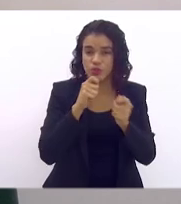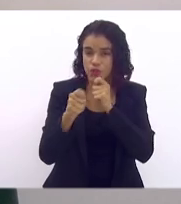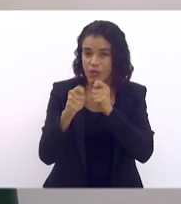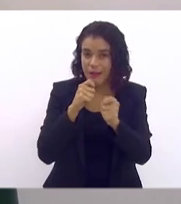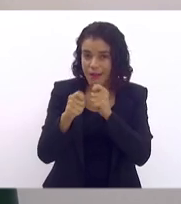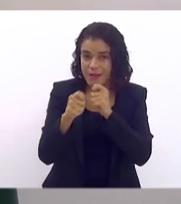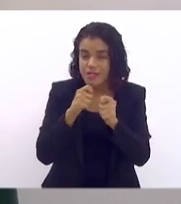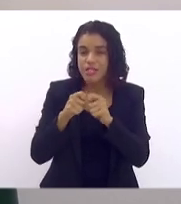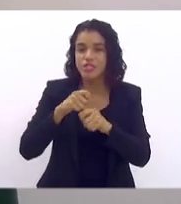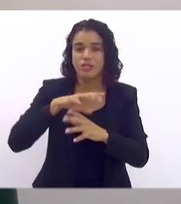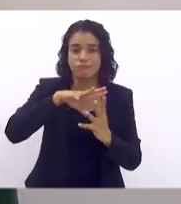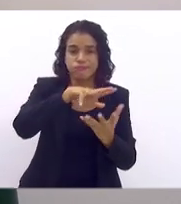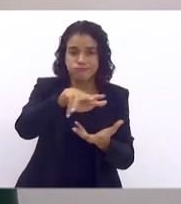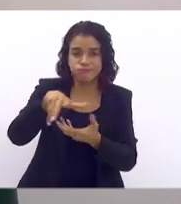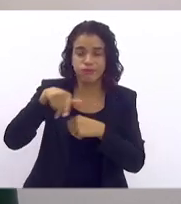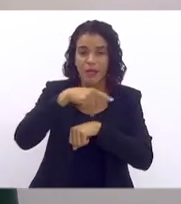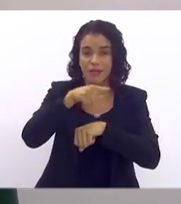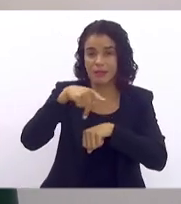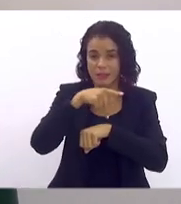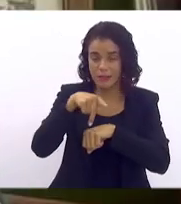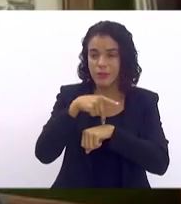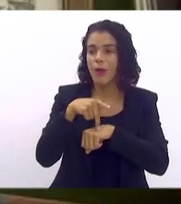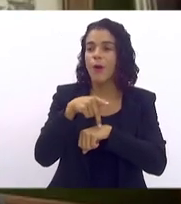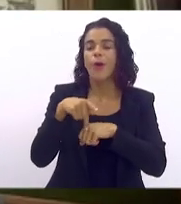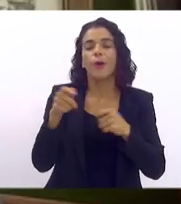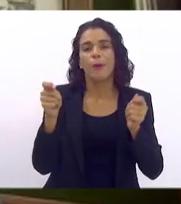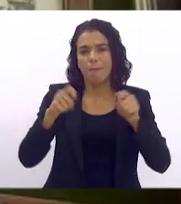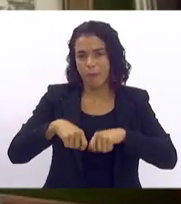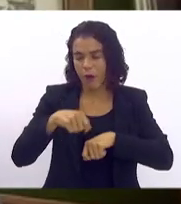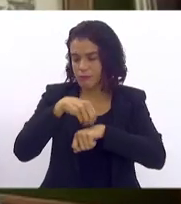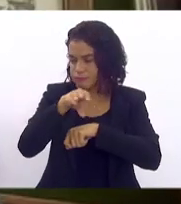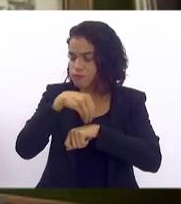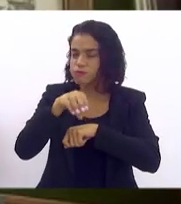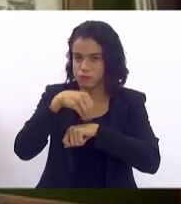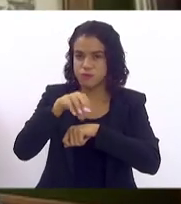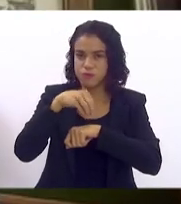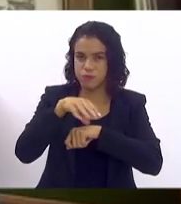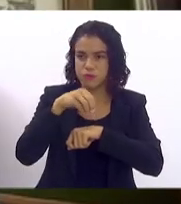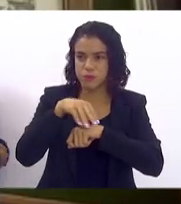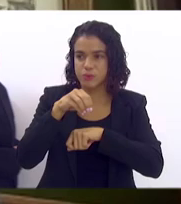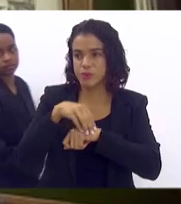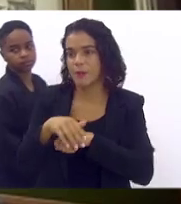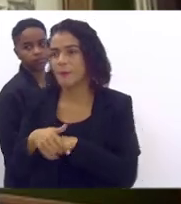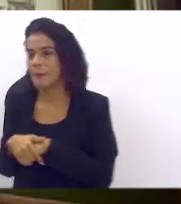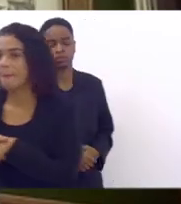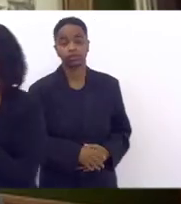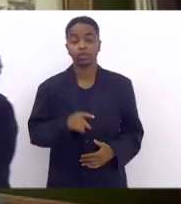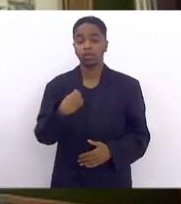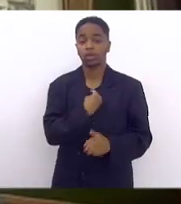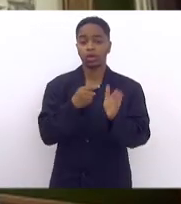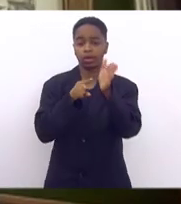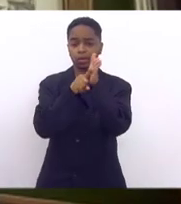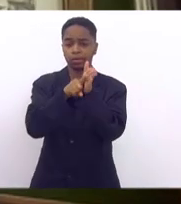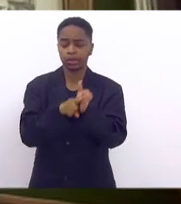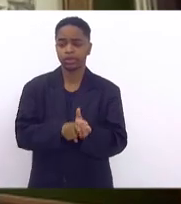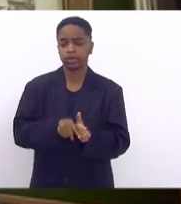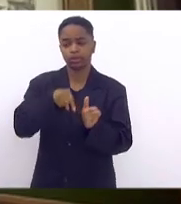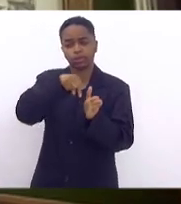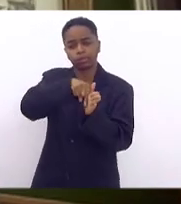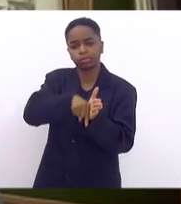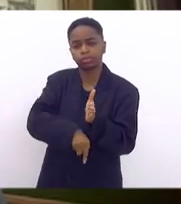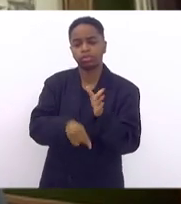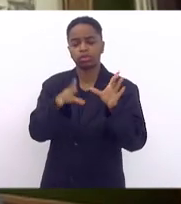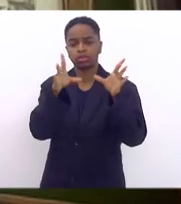jornalistas internacionais, e eu posso dizer para vocês que estamos fazendo aí uma pesquisa bastante aprofundada, porque